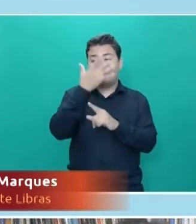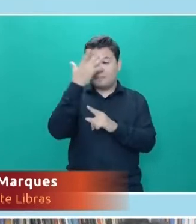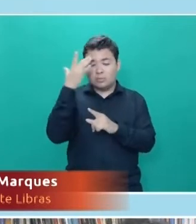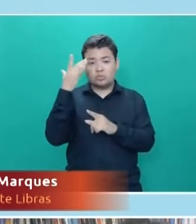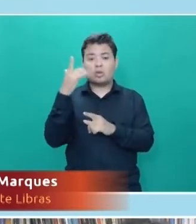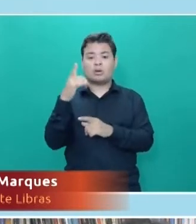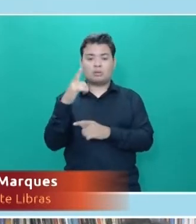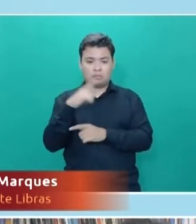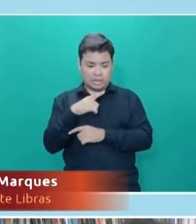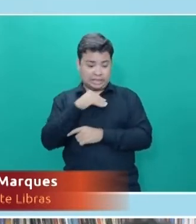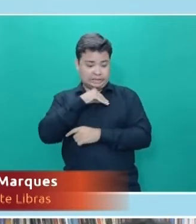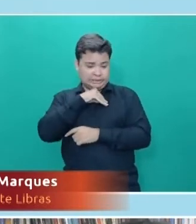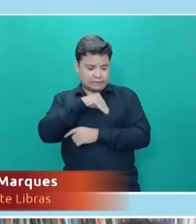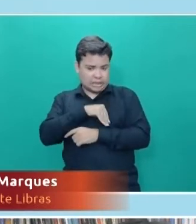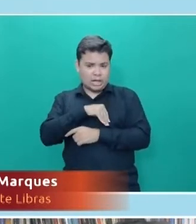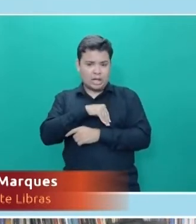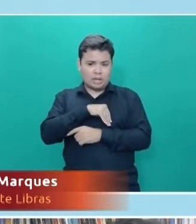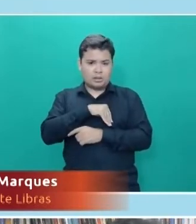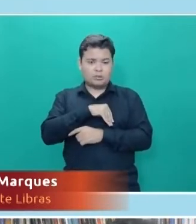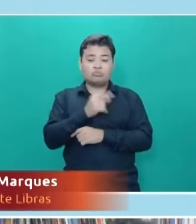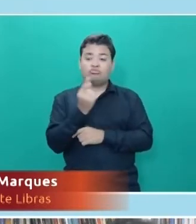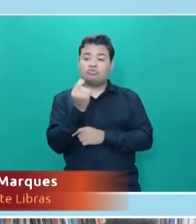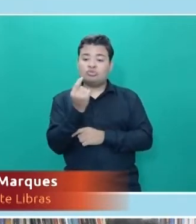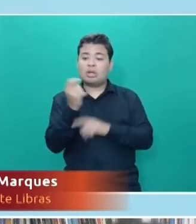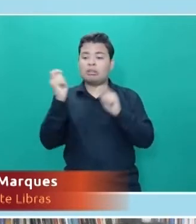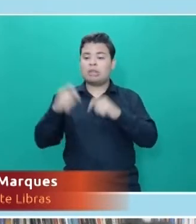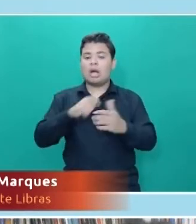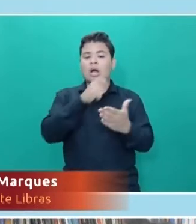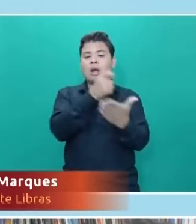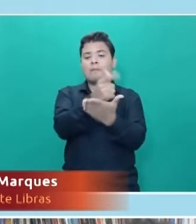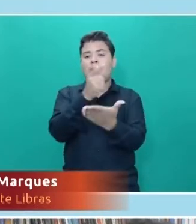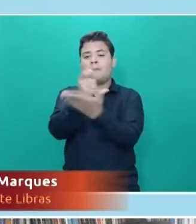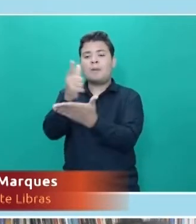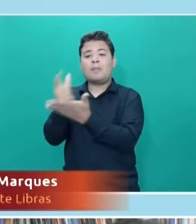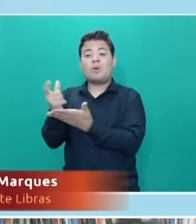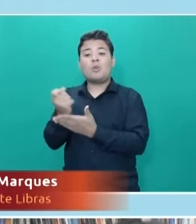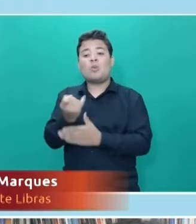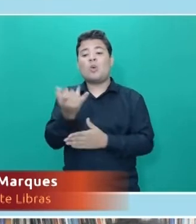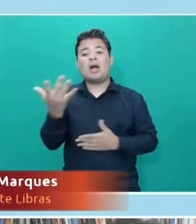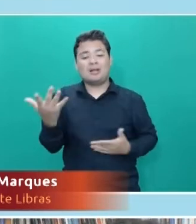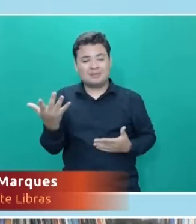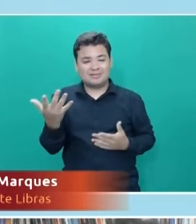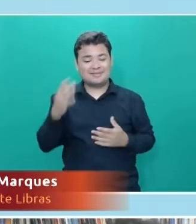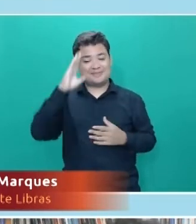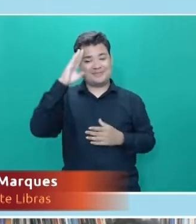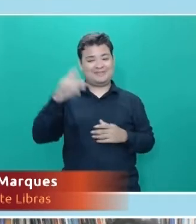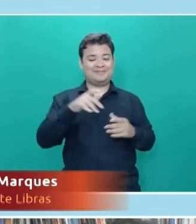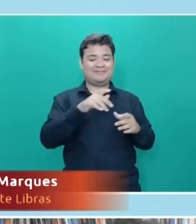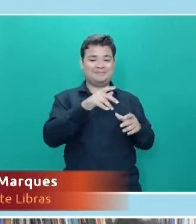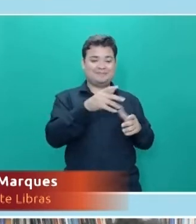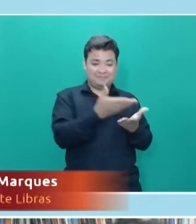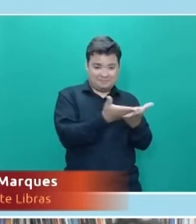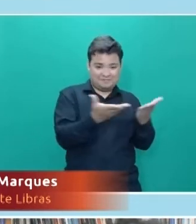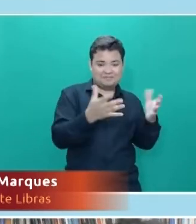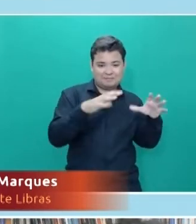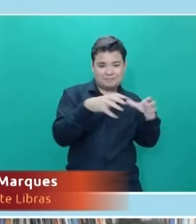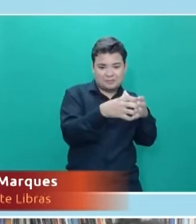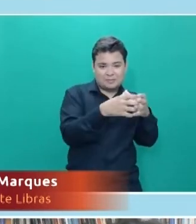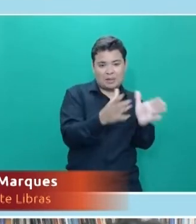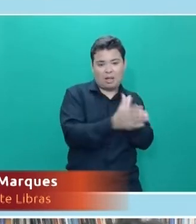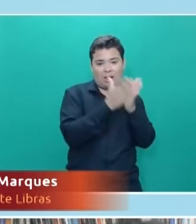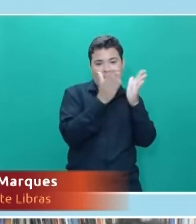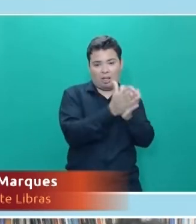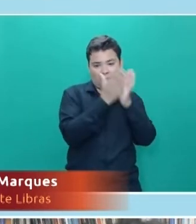poder de aquisição, de compra de qualidade de vida do cidadão, que geralmente é o cidadão de baixa renda. E esse é um ponto, professor Tadeu, que é muito caro